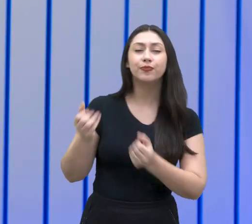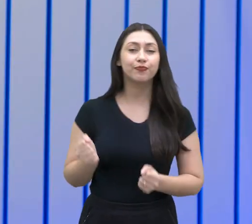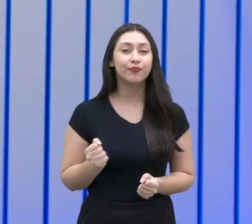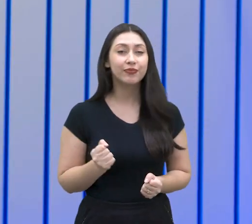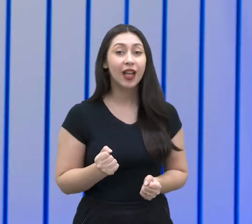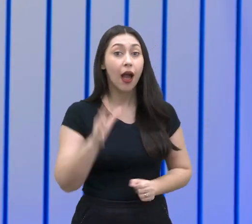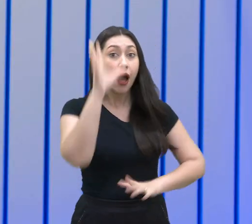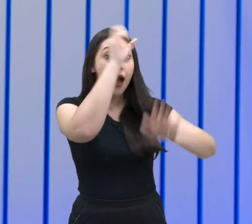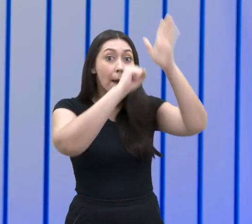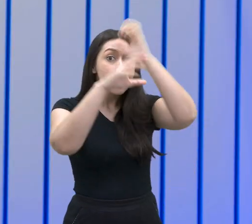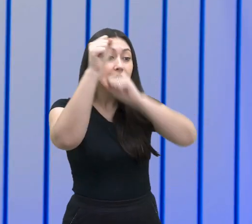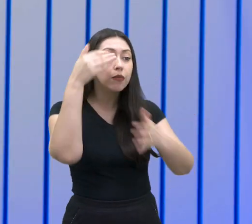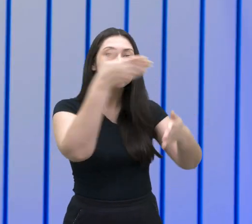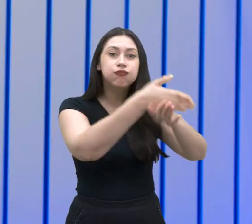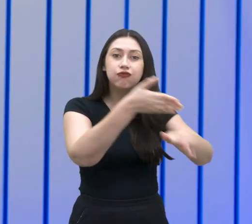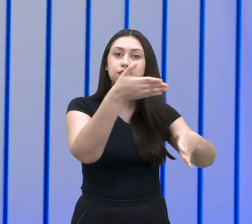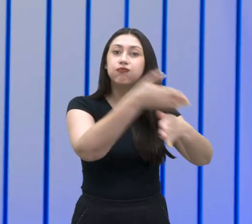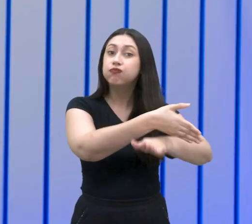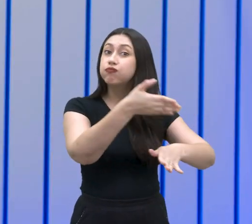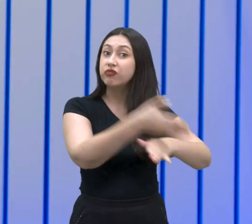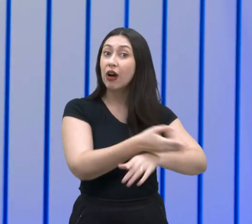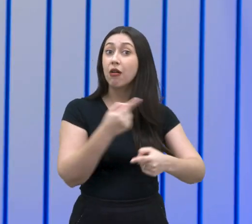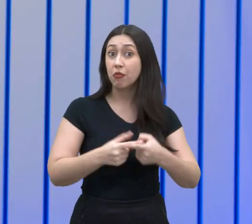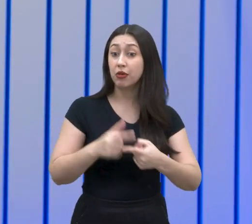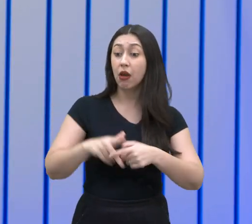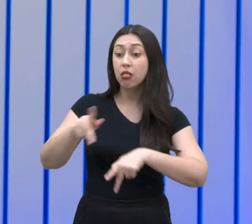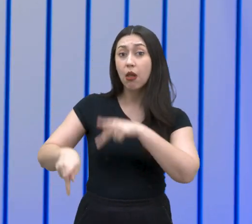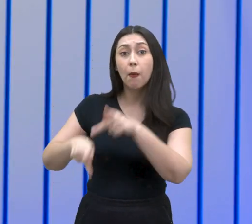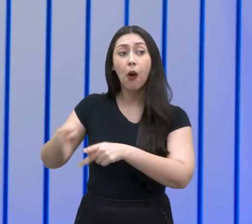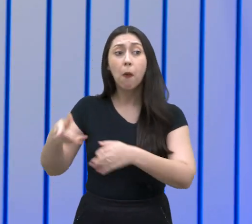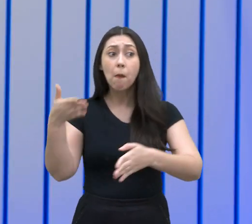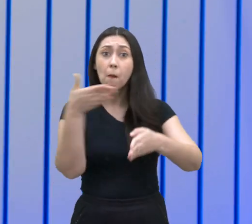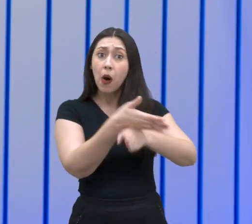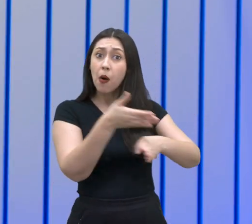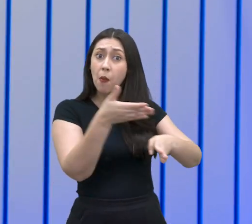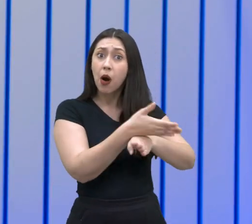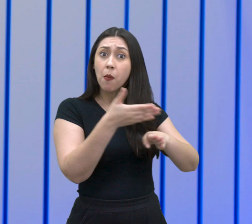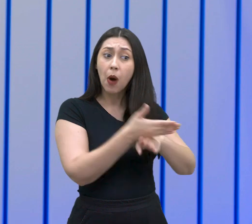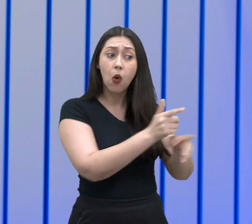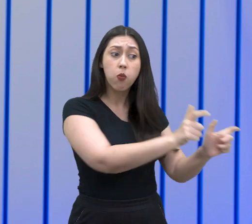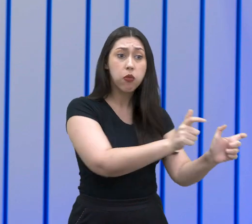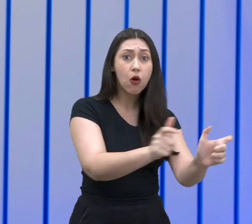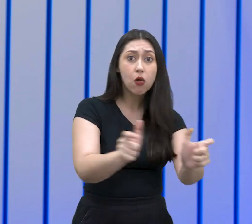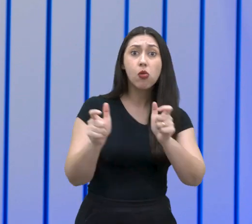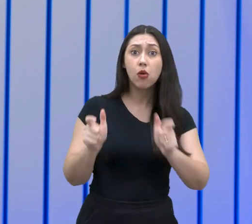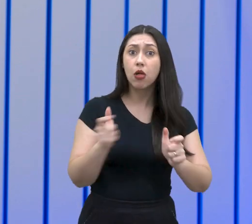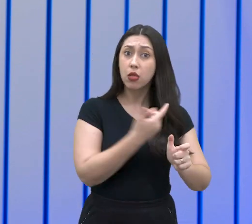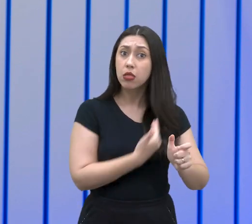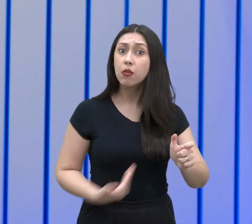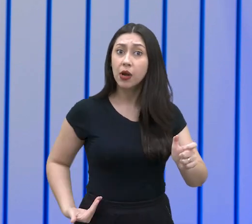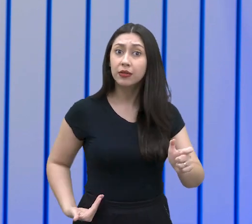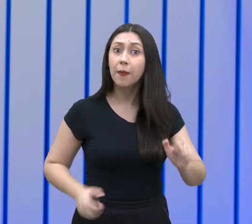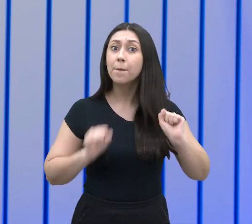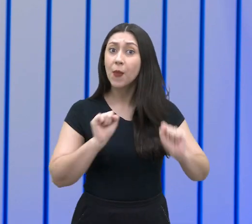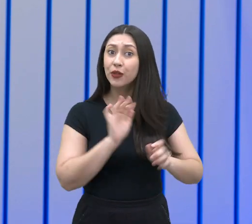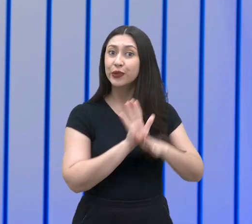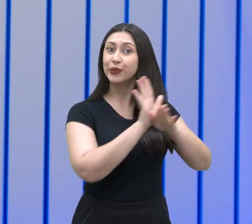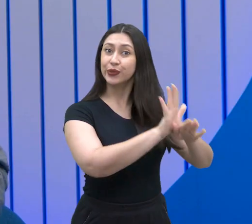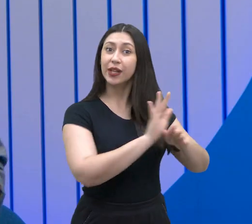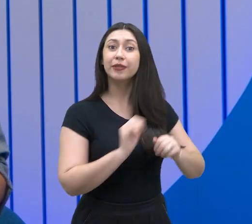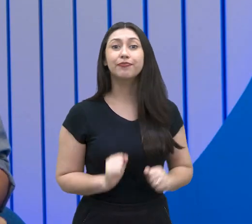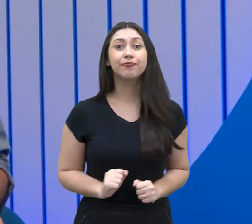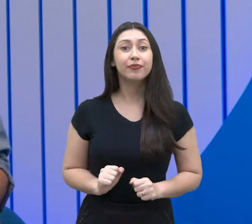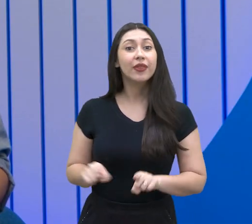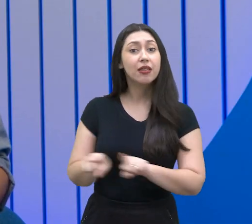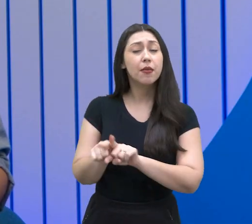como ser participativo. A presença massiva da população em espaços comunitários pode contribuir para a sociedade. E